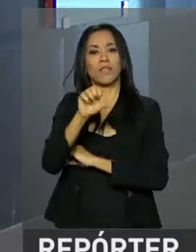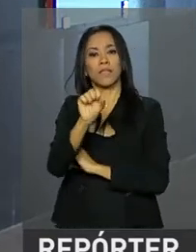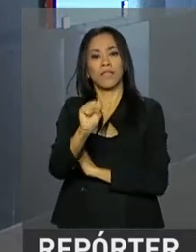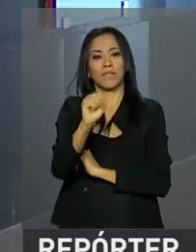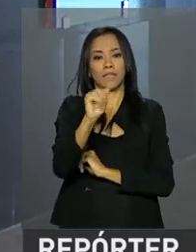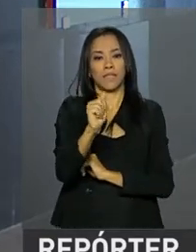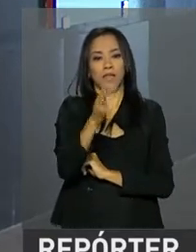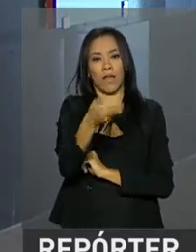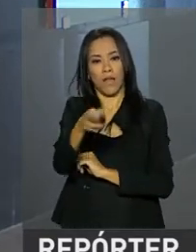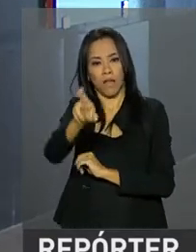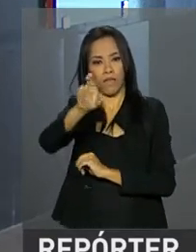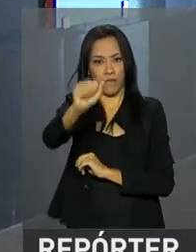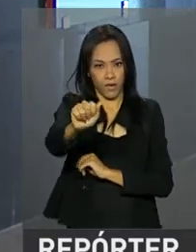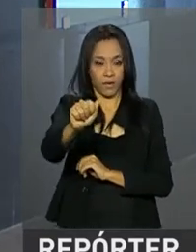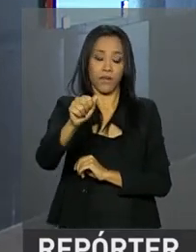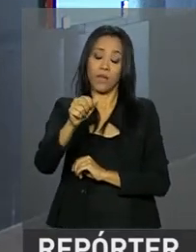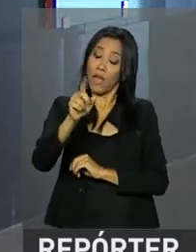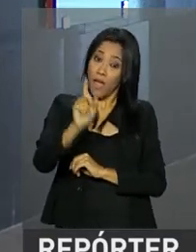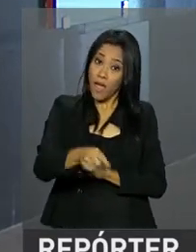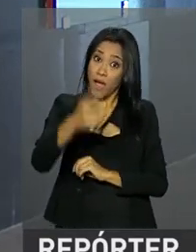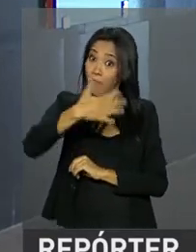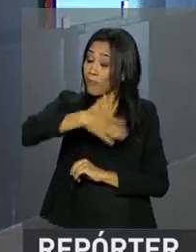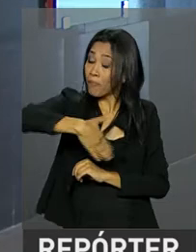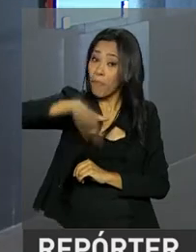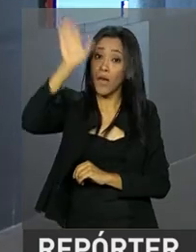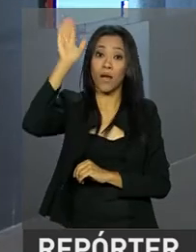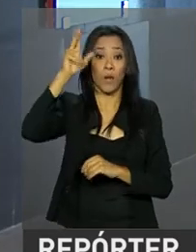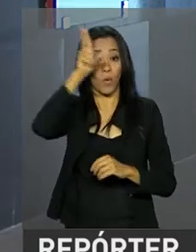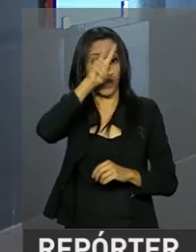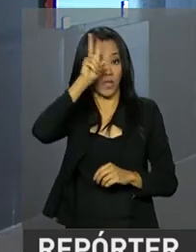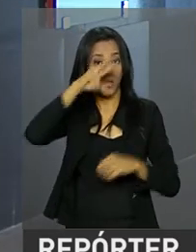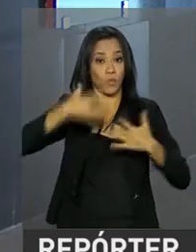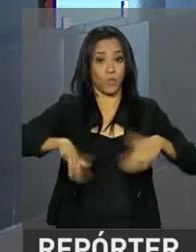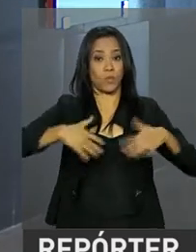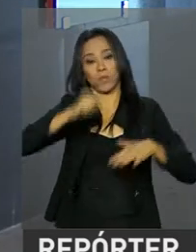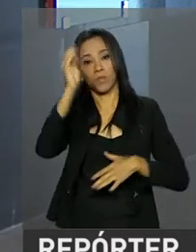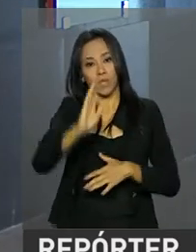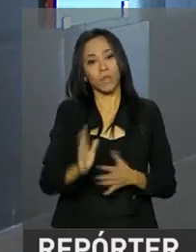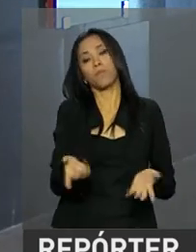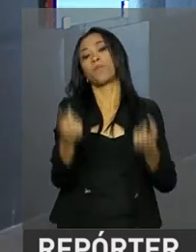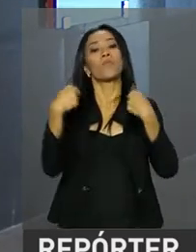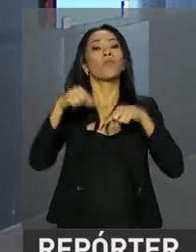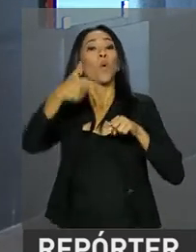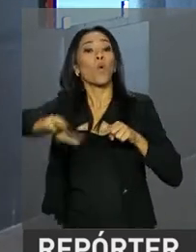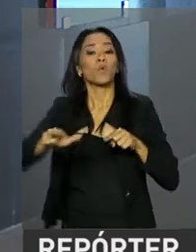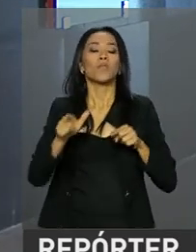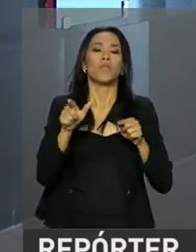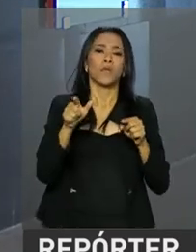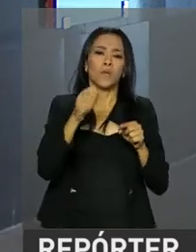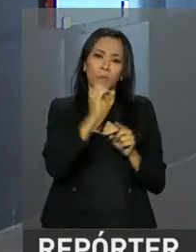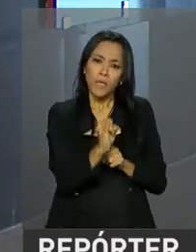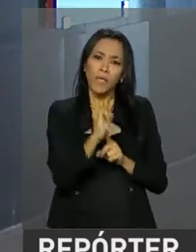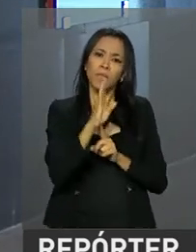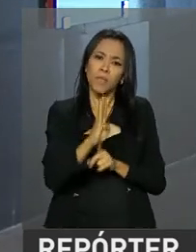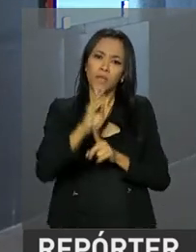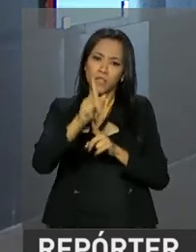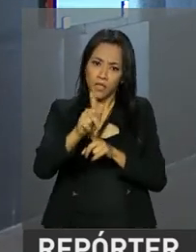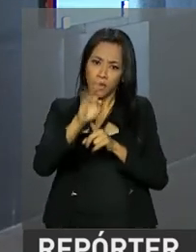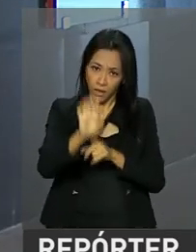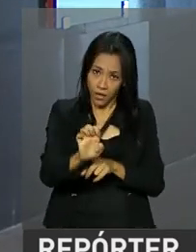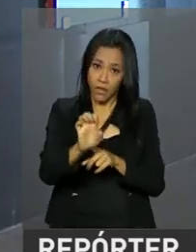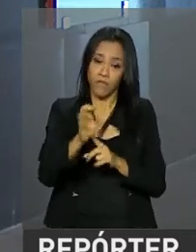anteriormente deve ser a maior safra da história do país agora o ibge é de é de buga estima em